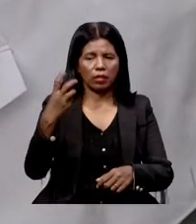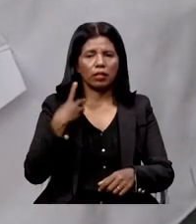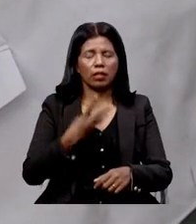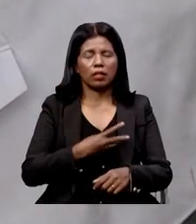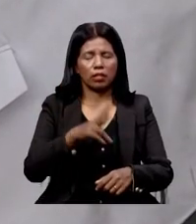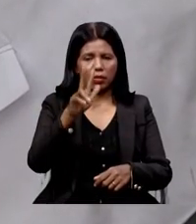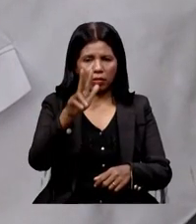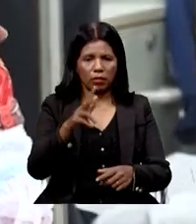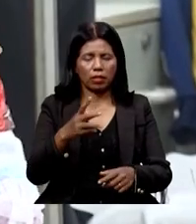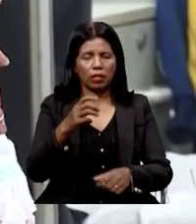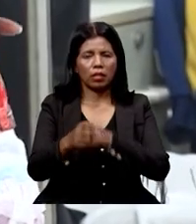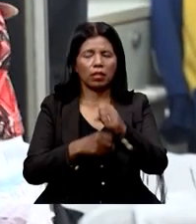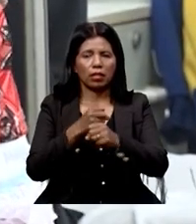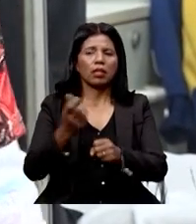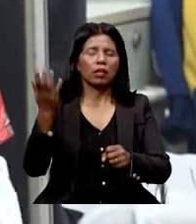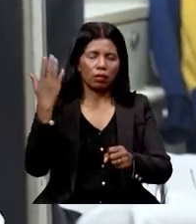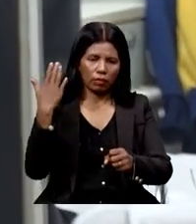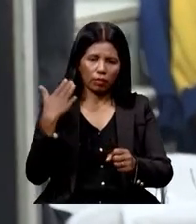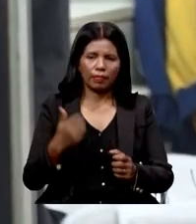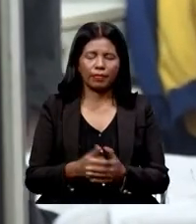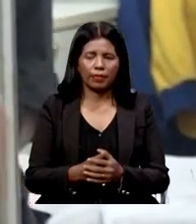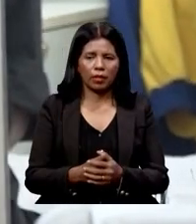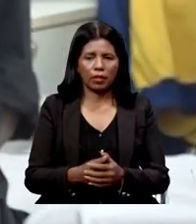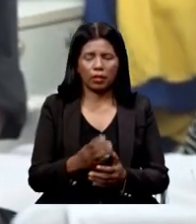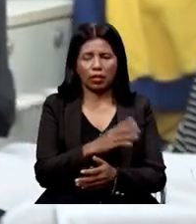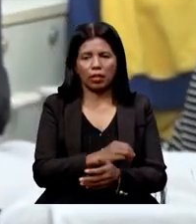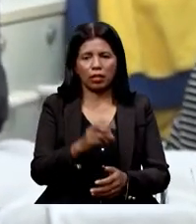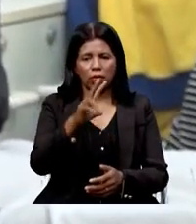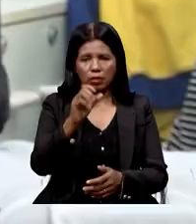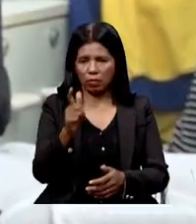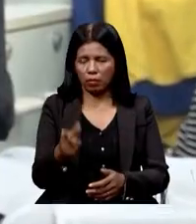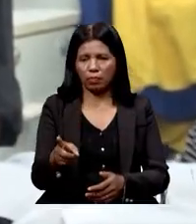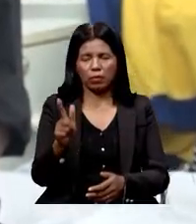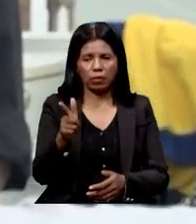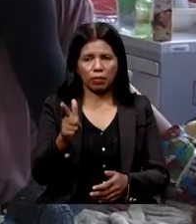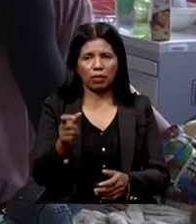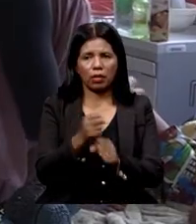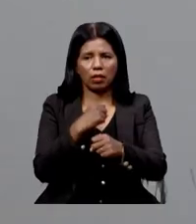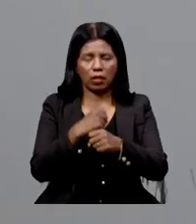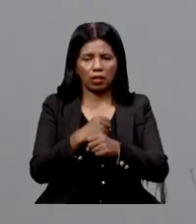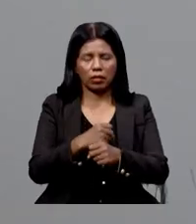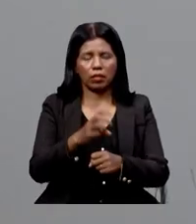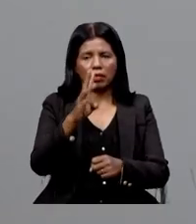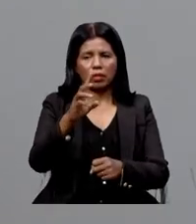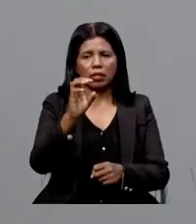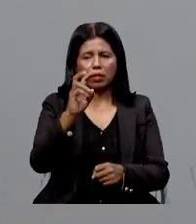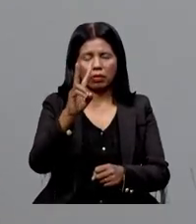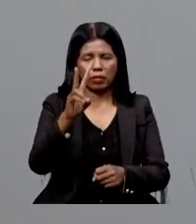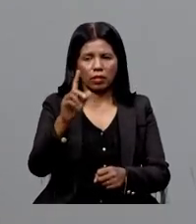ocupa. E tinha que ir para a survey 2020, né? Nem a Laos e WHO. Portanto,